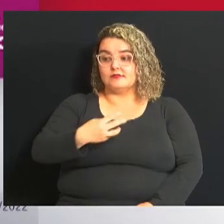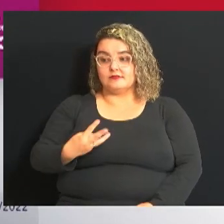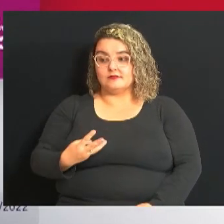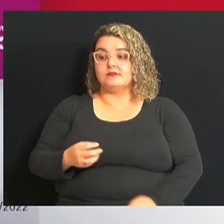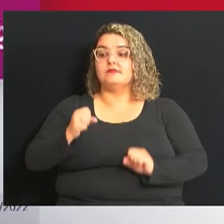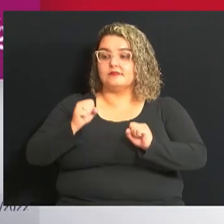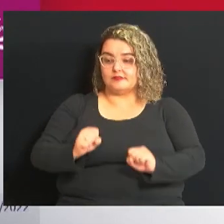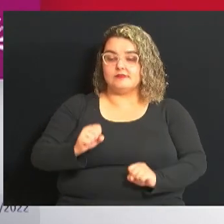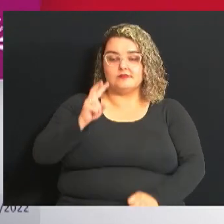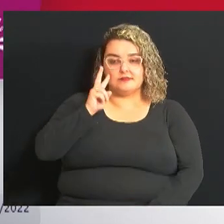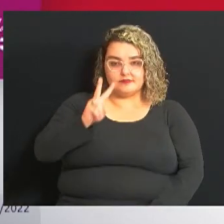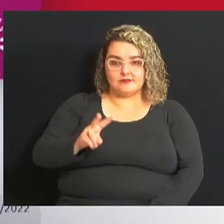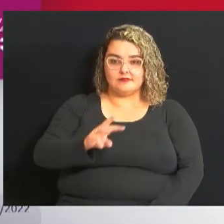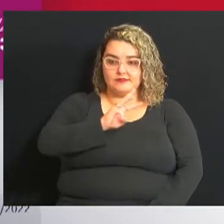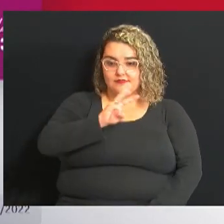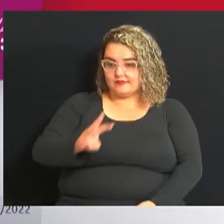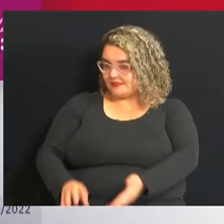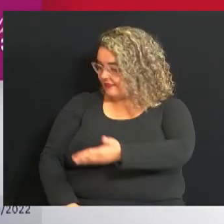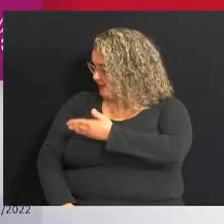o site